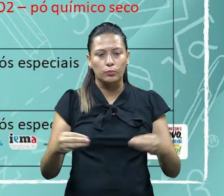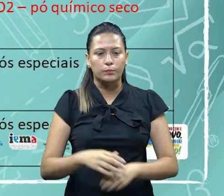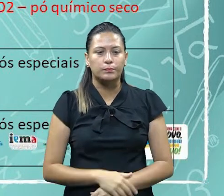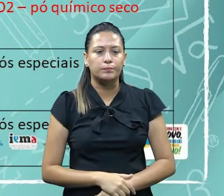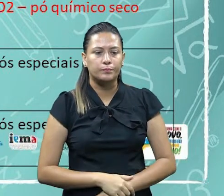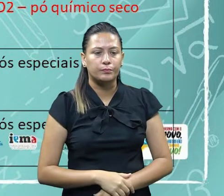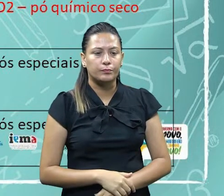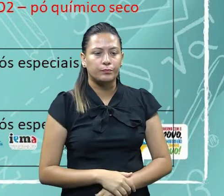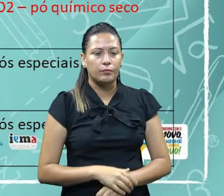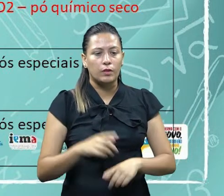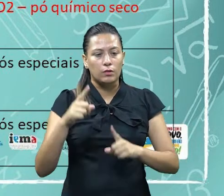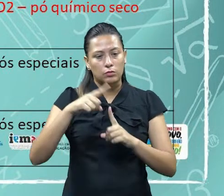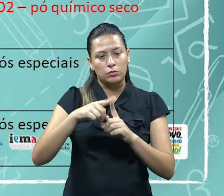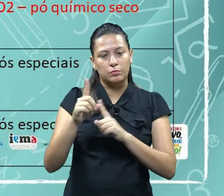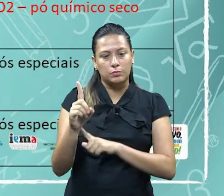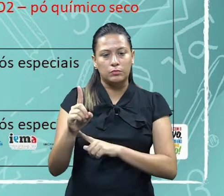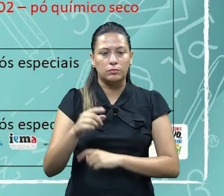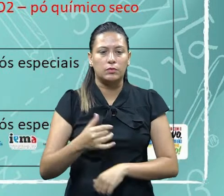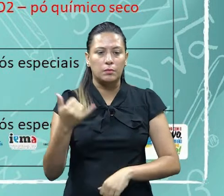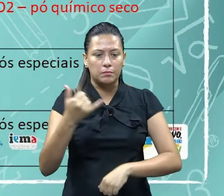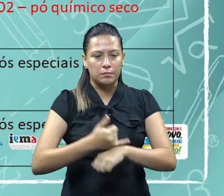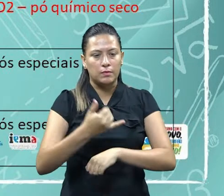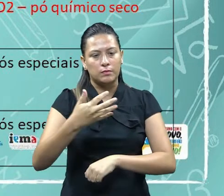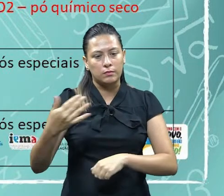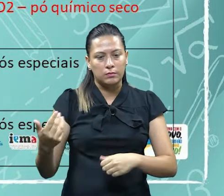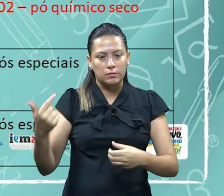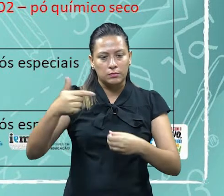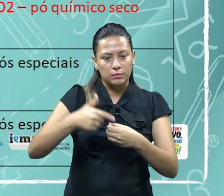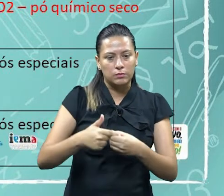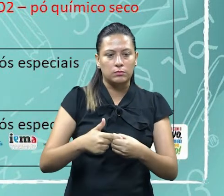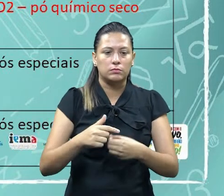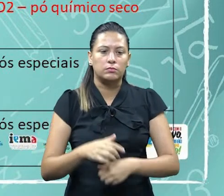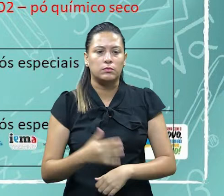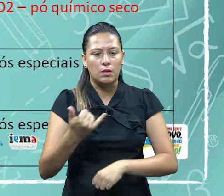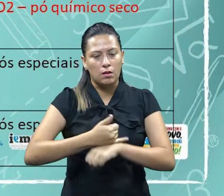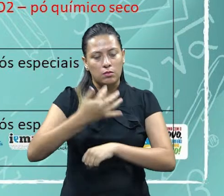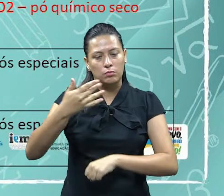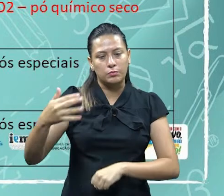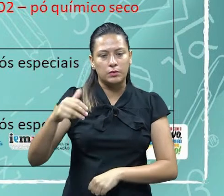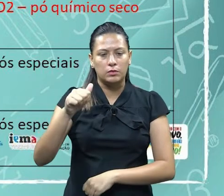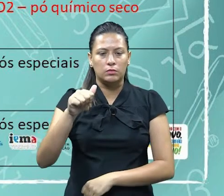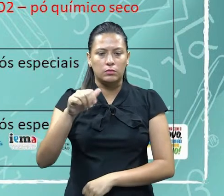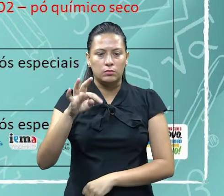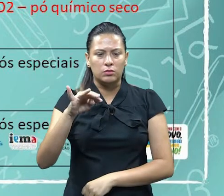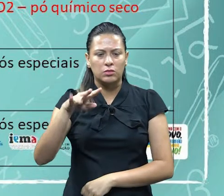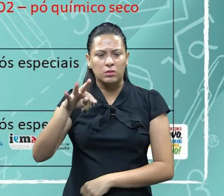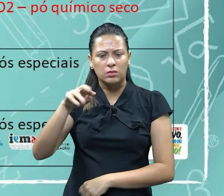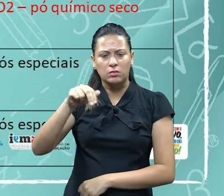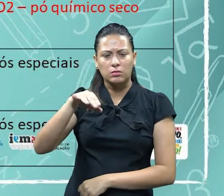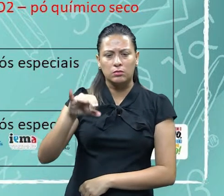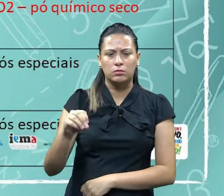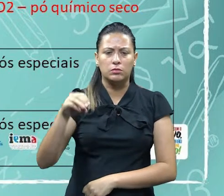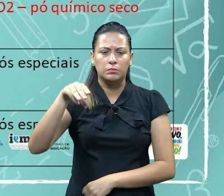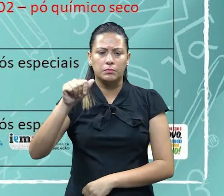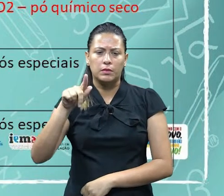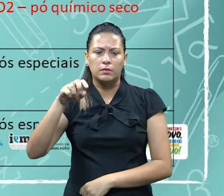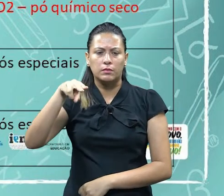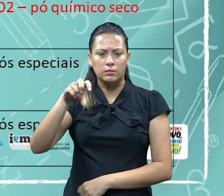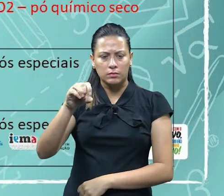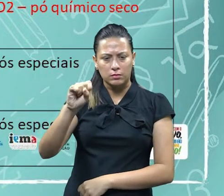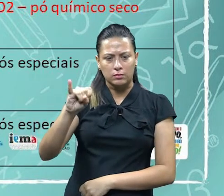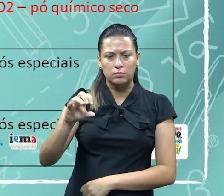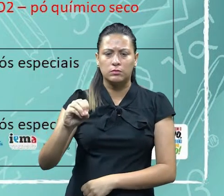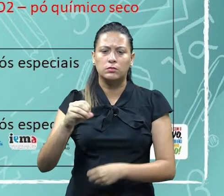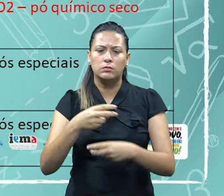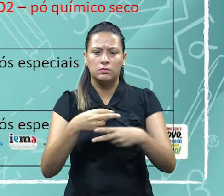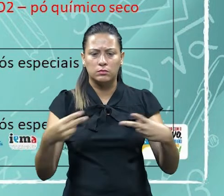Tipo D, metais combustíveis, magnésio, alumínio, antimônio, titânio e outros.